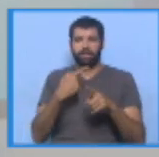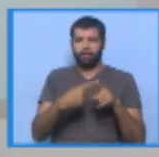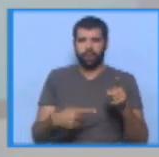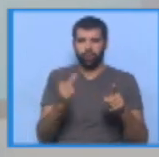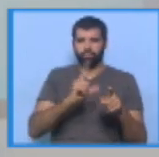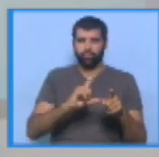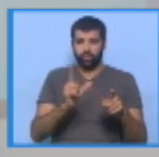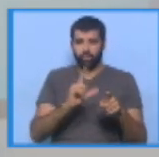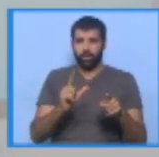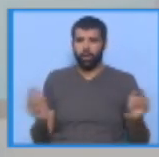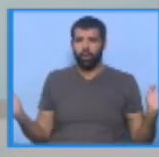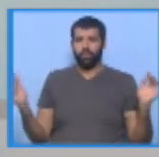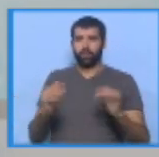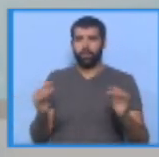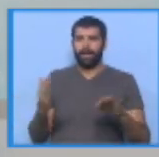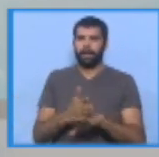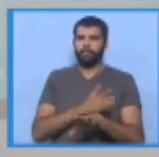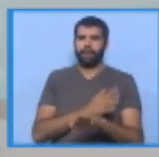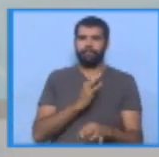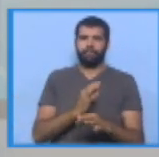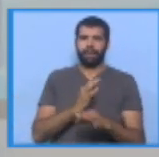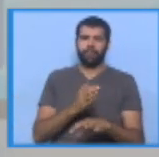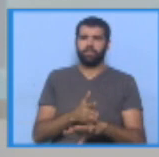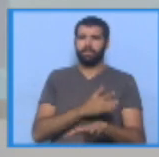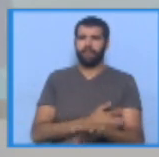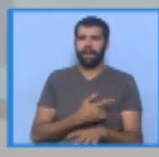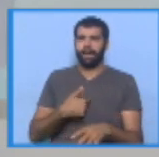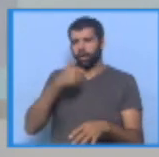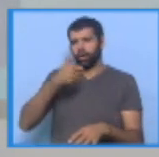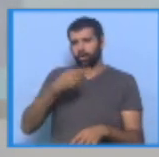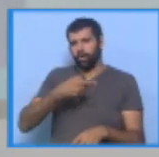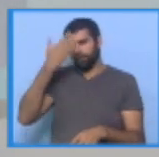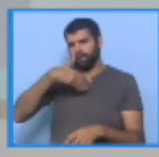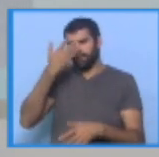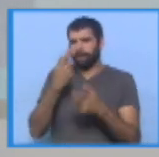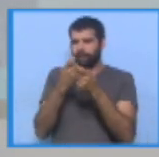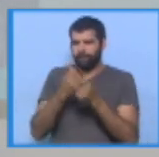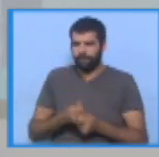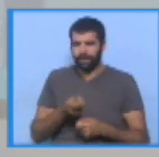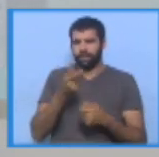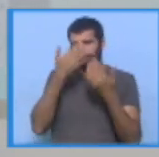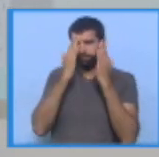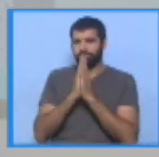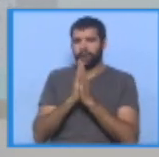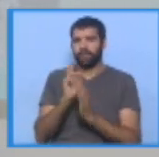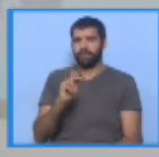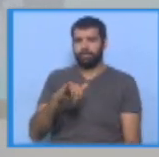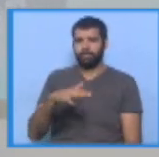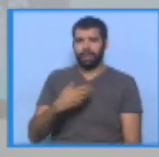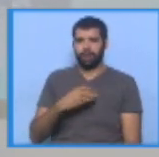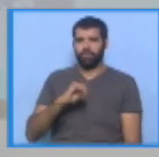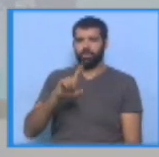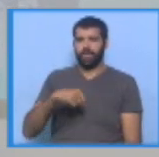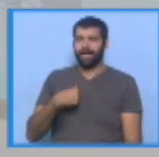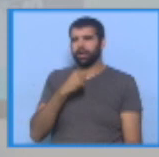julho, digamos que há uma pré-festa, uma pré-novena de Nossa Senhora dos Remédios, porque há participações pessoais e